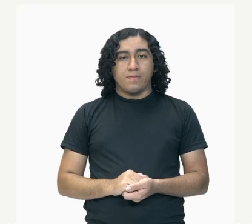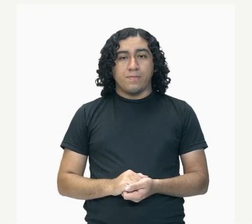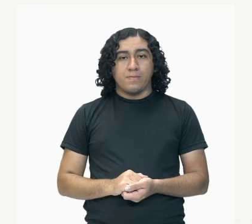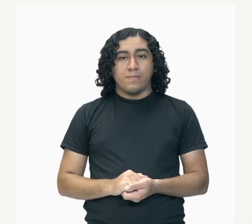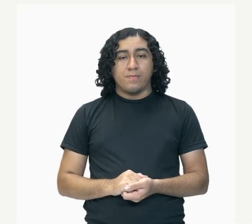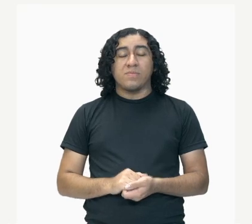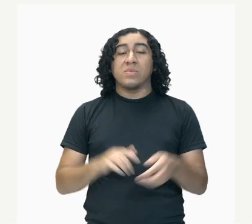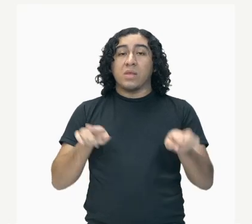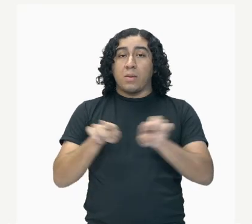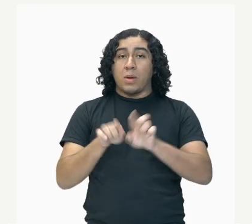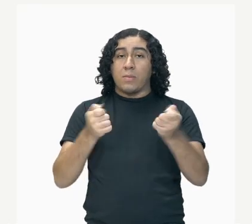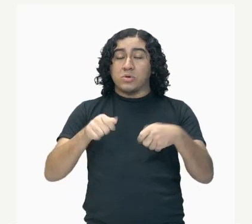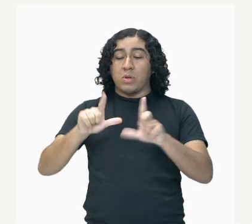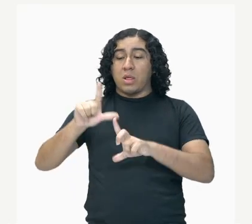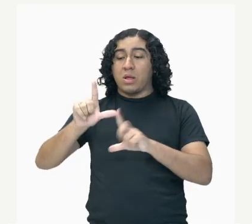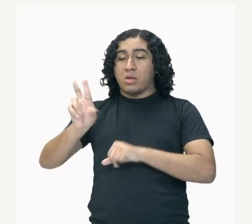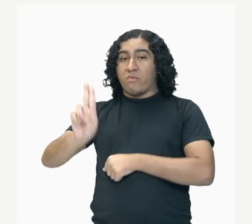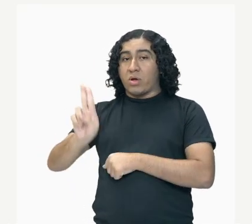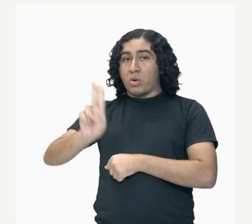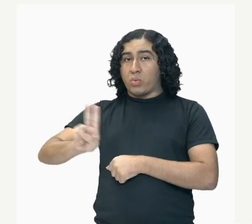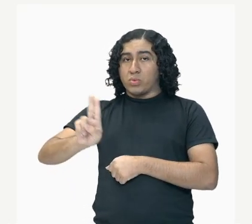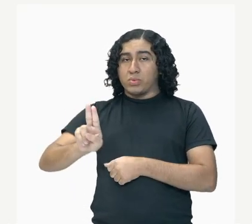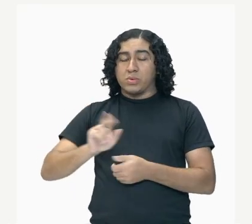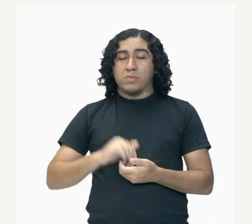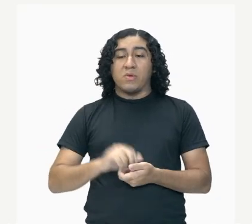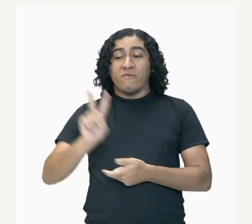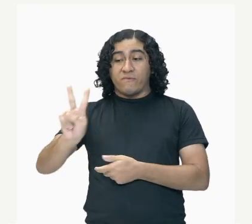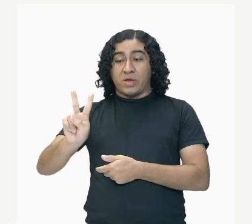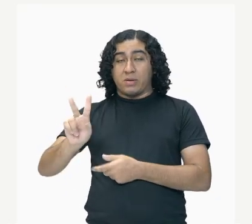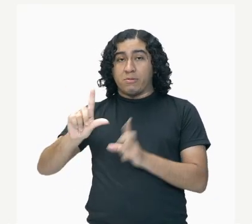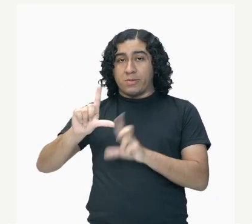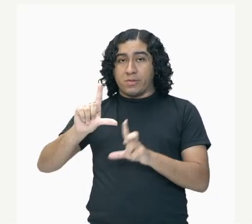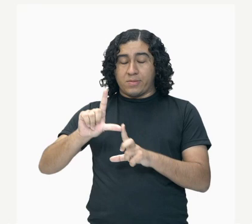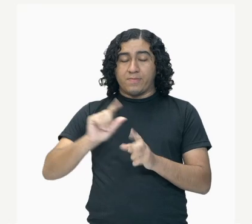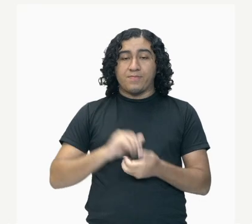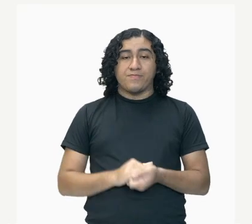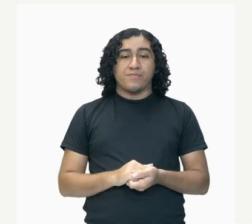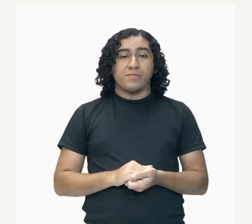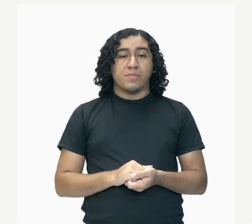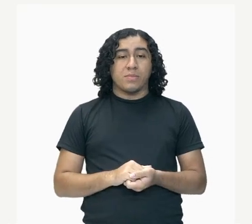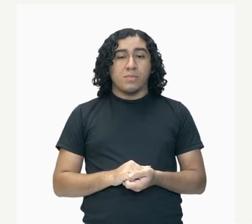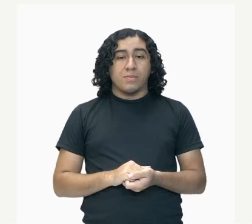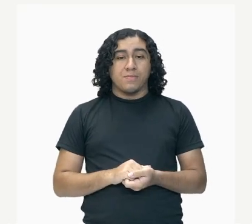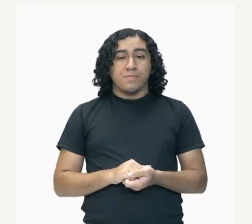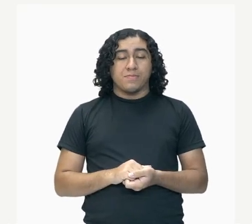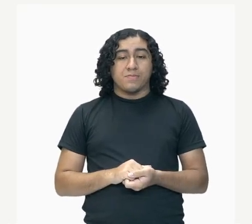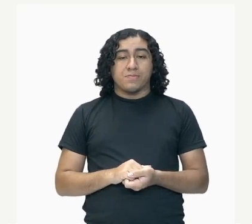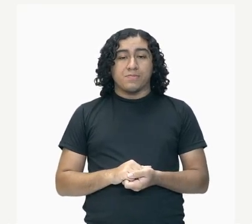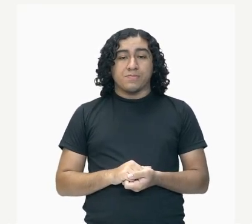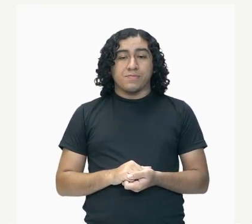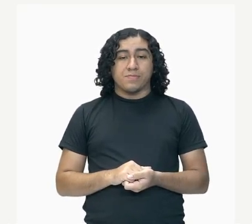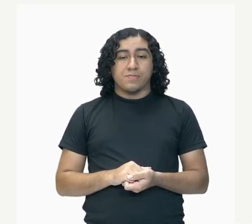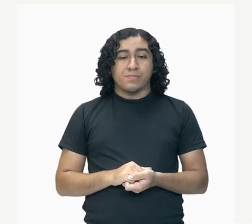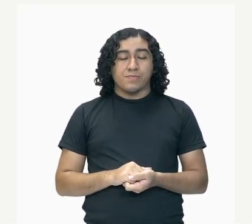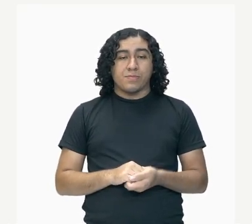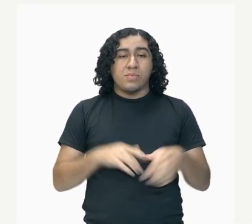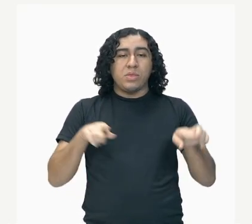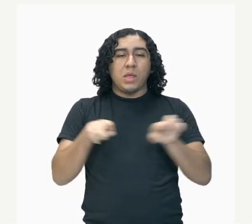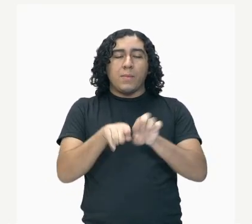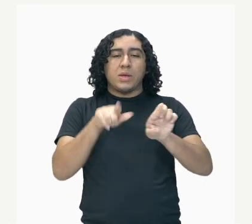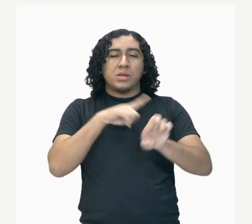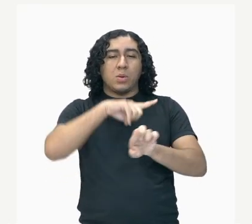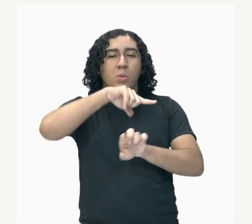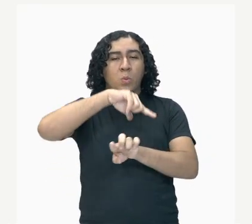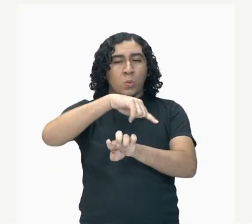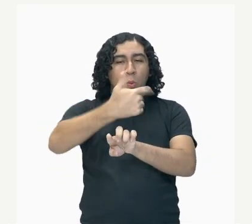também tenho pontos de interferência destrutiva né no encontro dessas duas ondas Então essa interferência aí que a